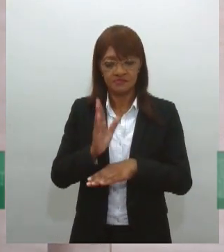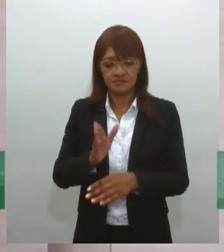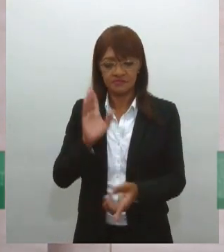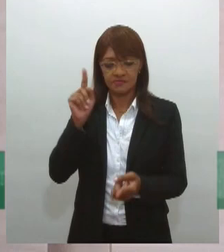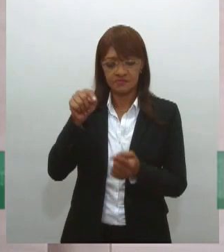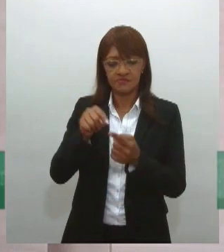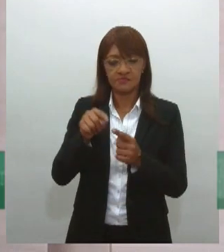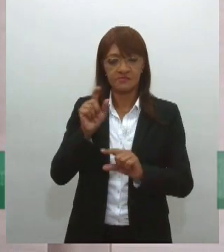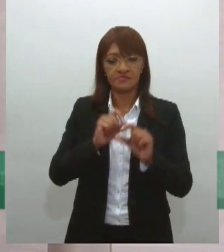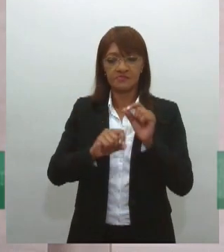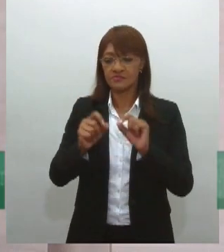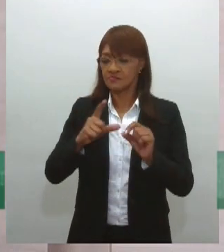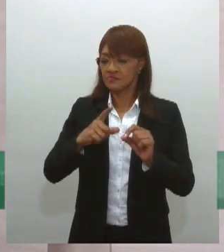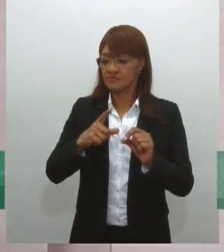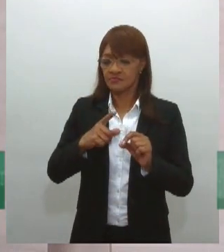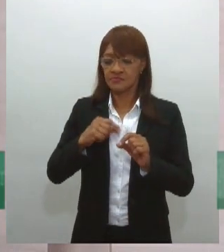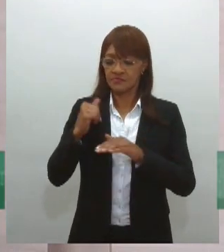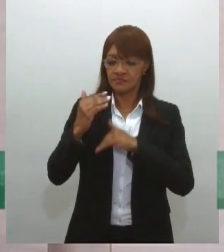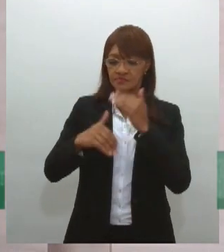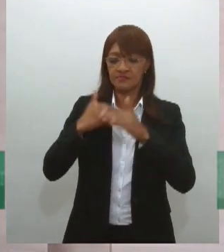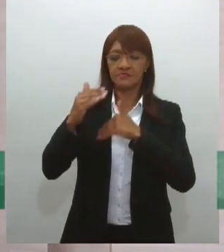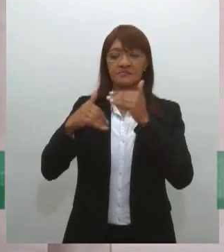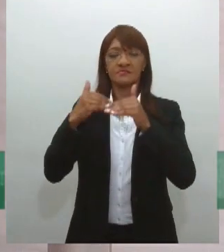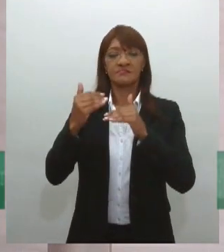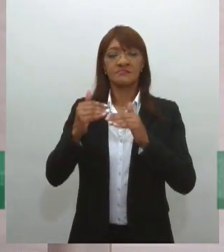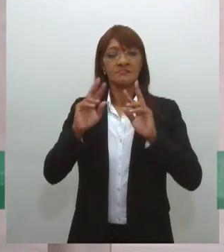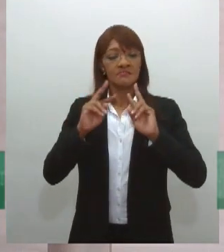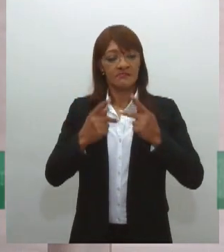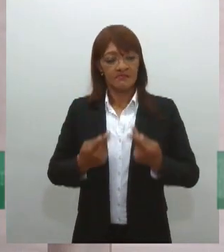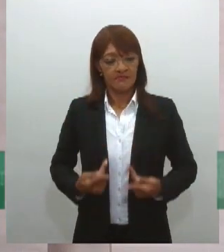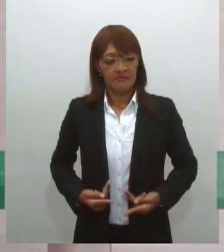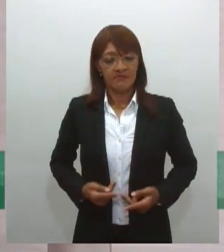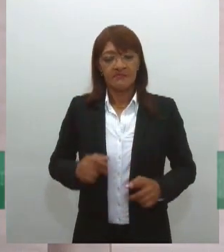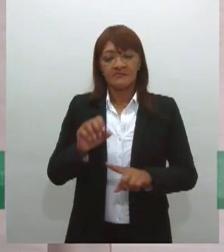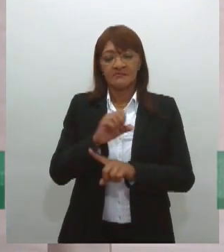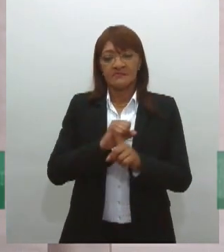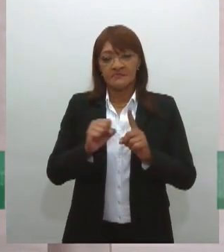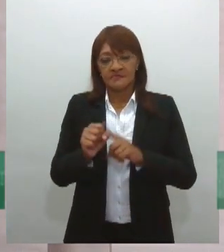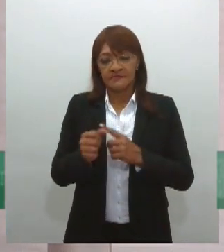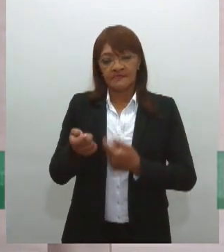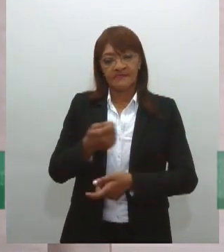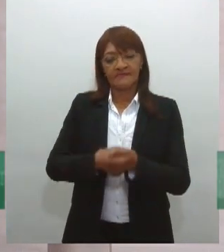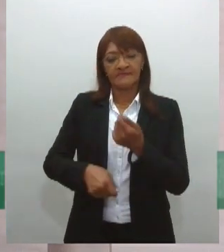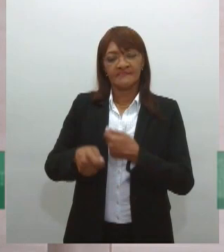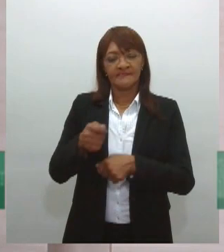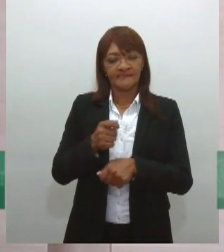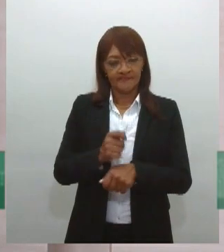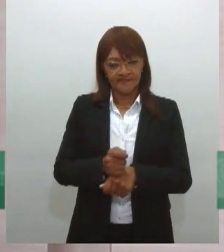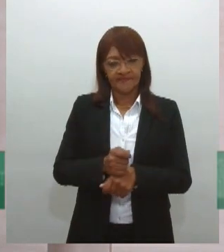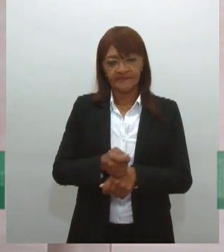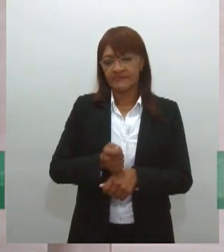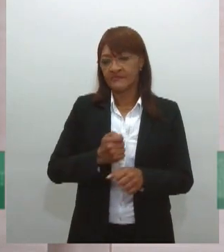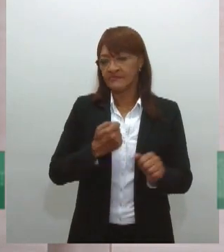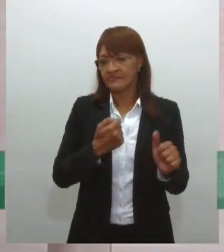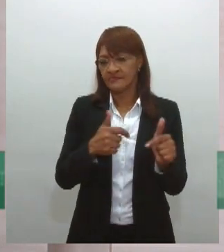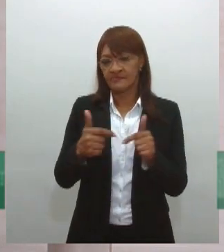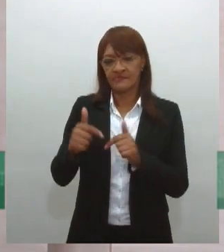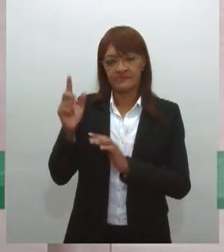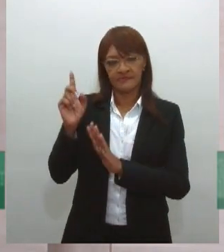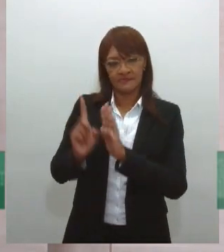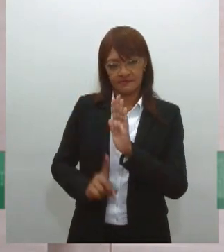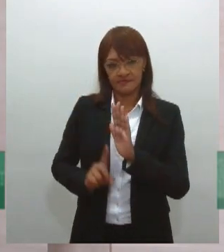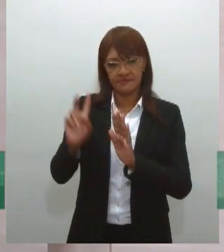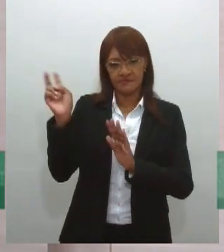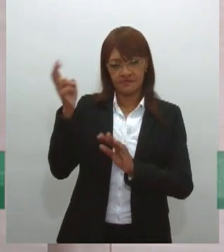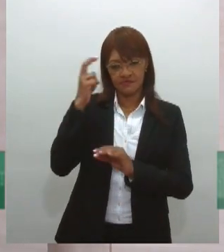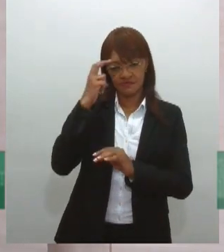o desenvolvimento humano, social e econômico com pleno exercício dos direitos culturais. O